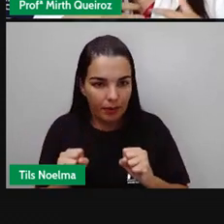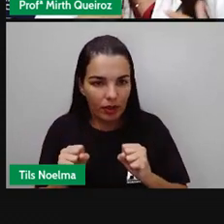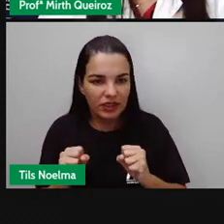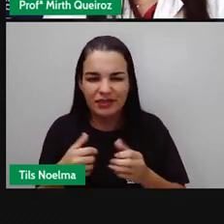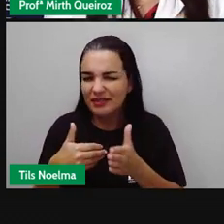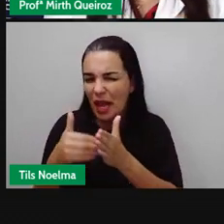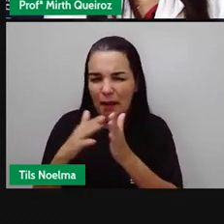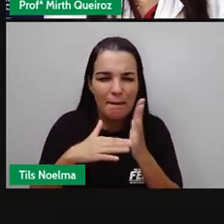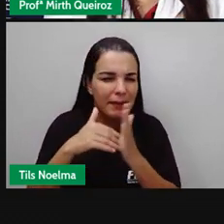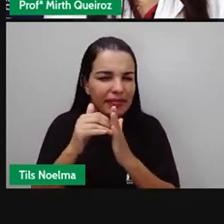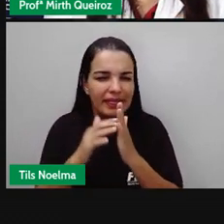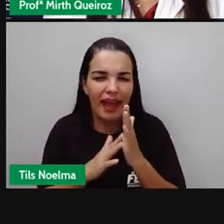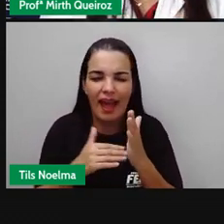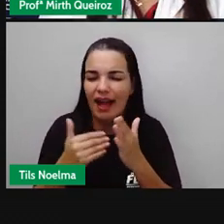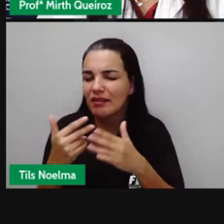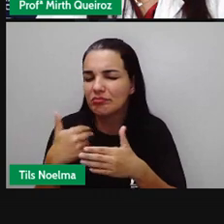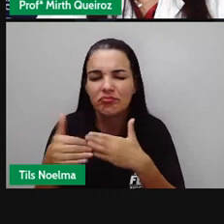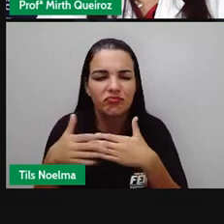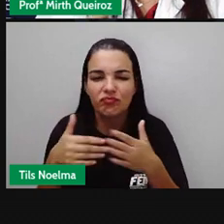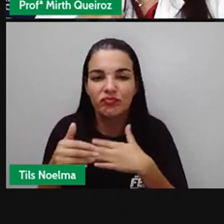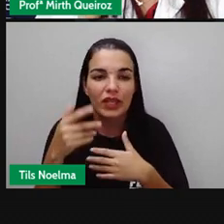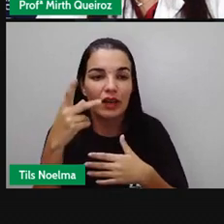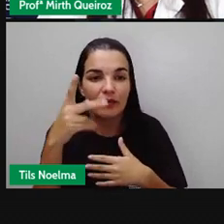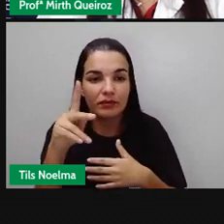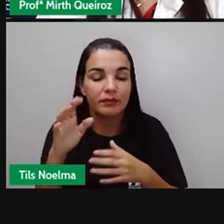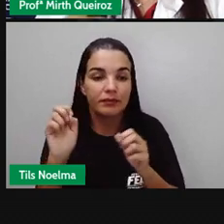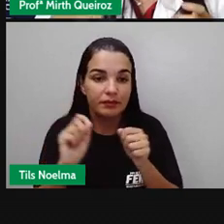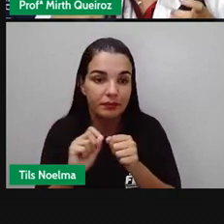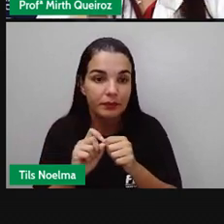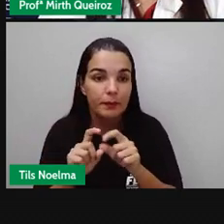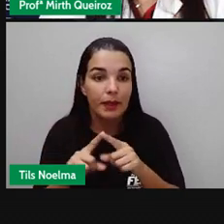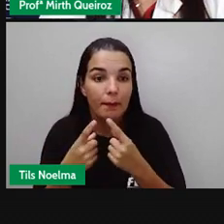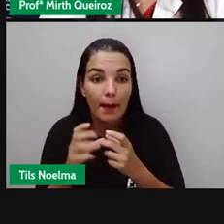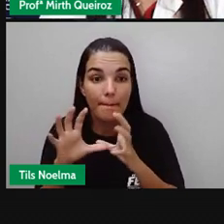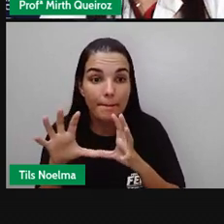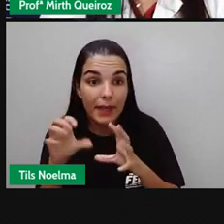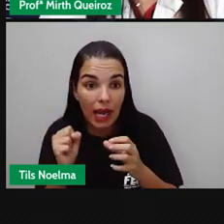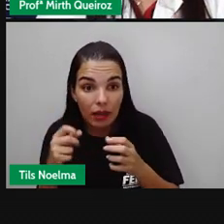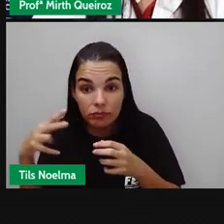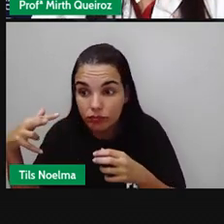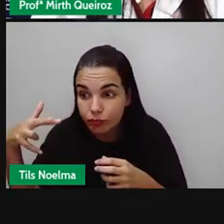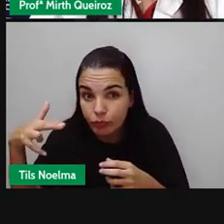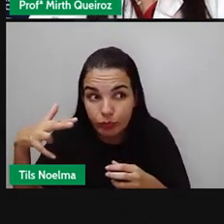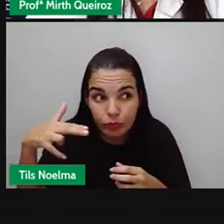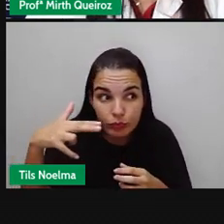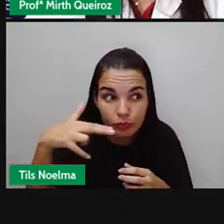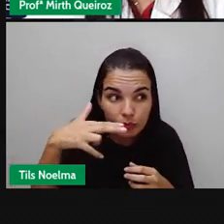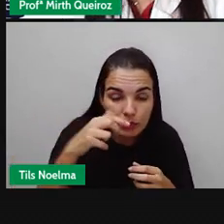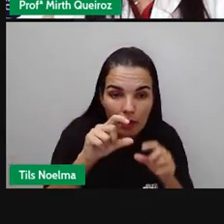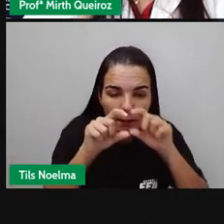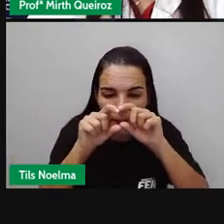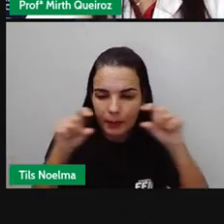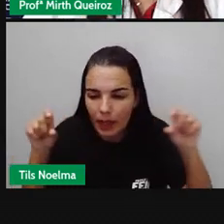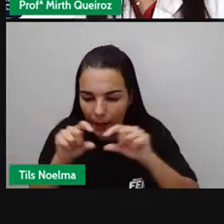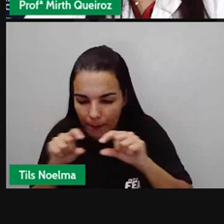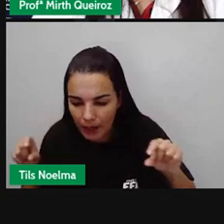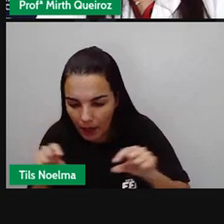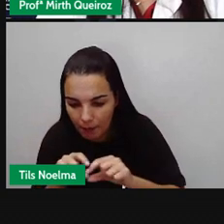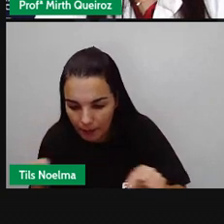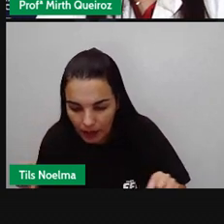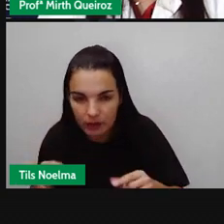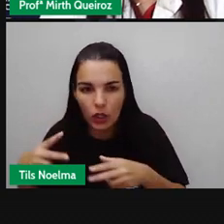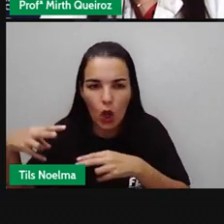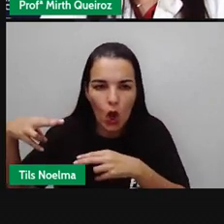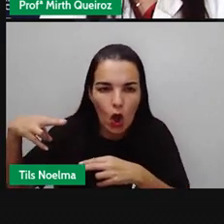caixas do jeito que vocês quiserem. E pegar essas fichinhas com essas frases aí. Anote aí numa folha, corte em